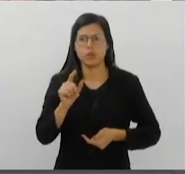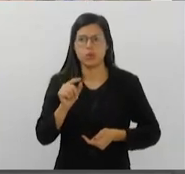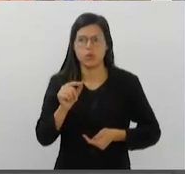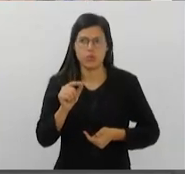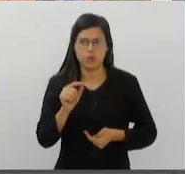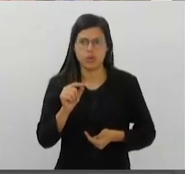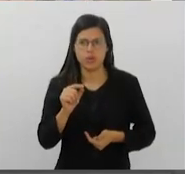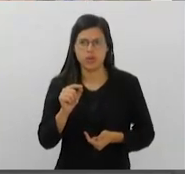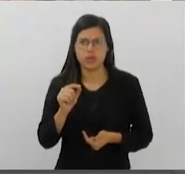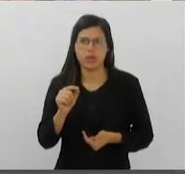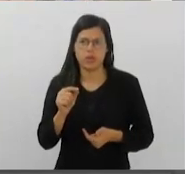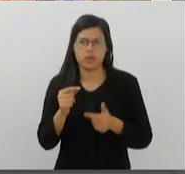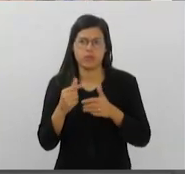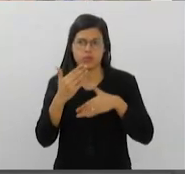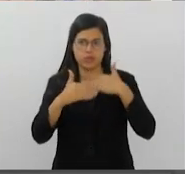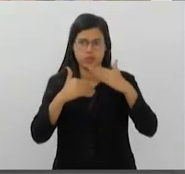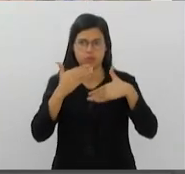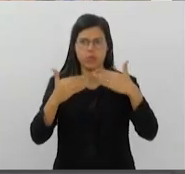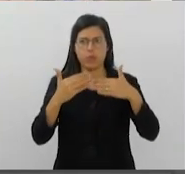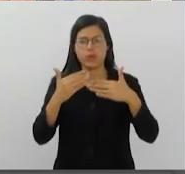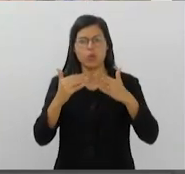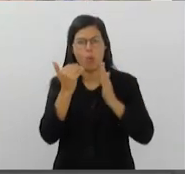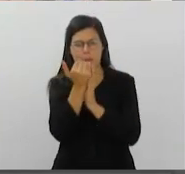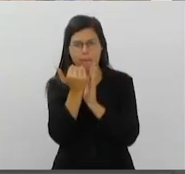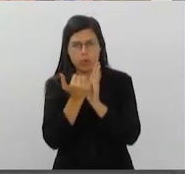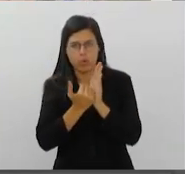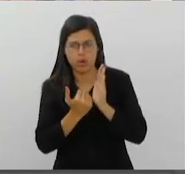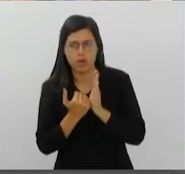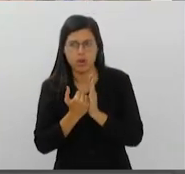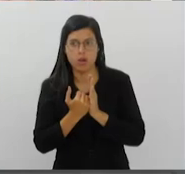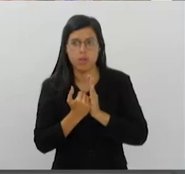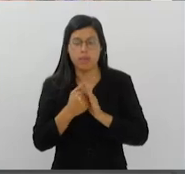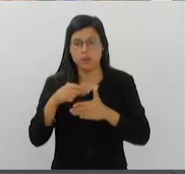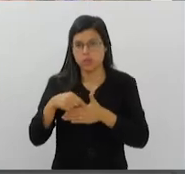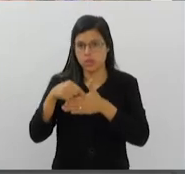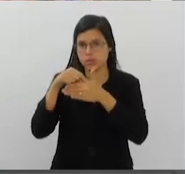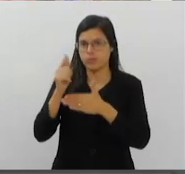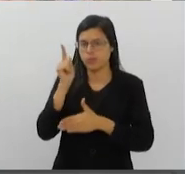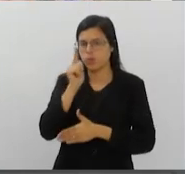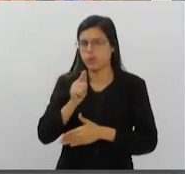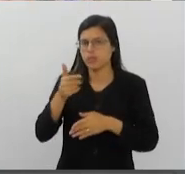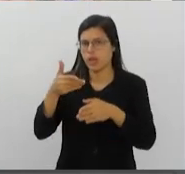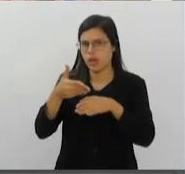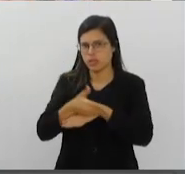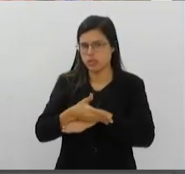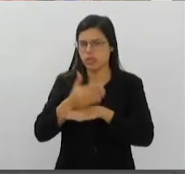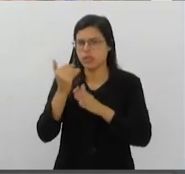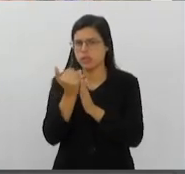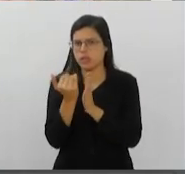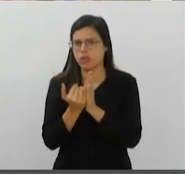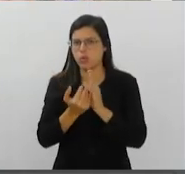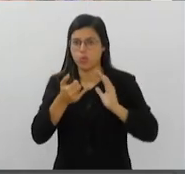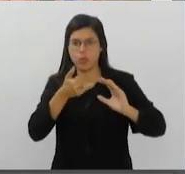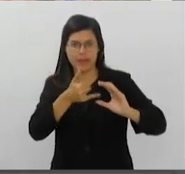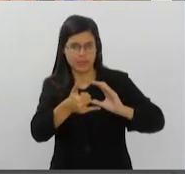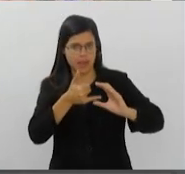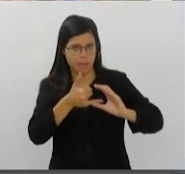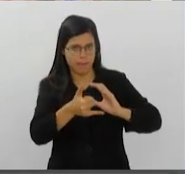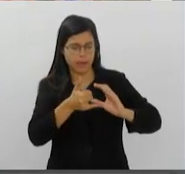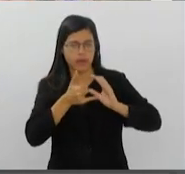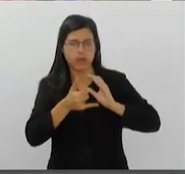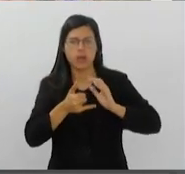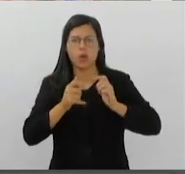né, que foi desenvolvido pela Ação da Cidadania. As lideranças elas conseguem estar acessando esse bot via WhatsApp e, através de